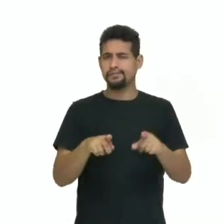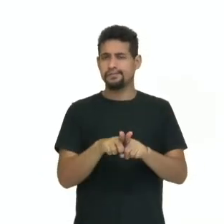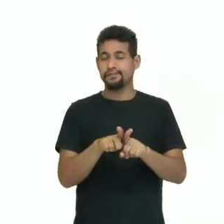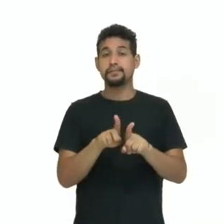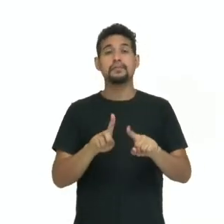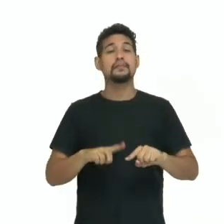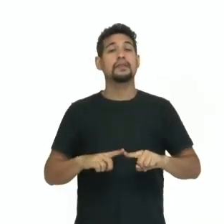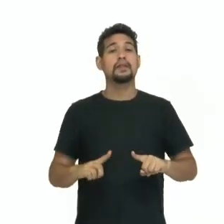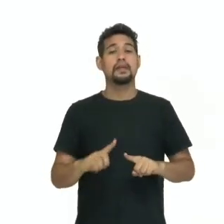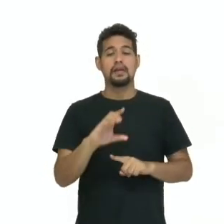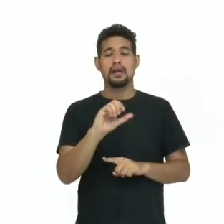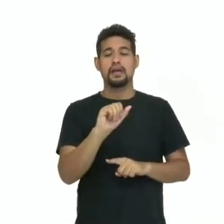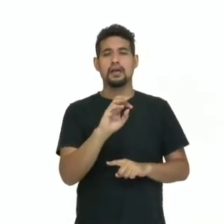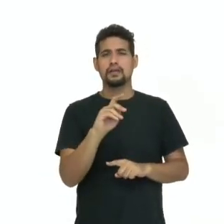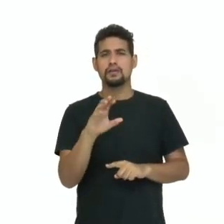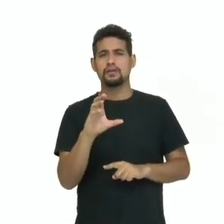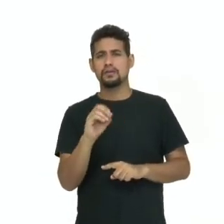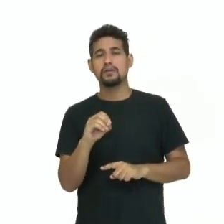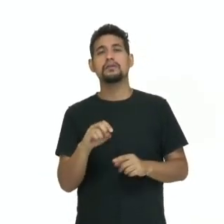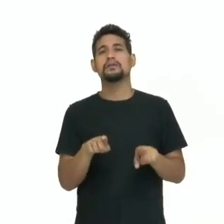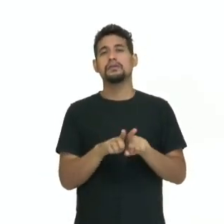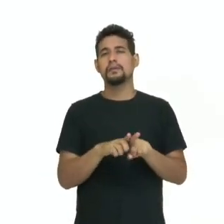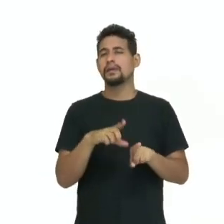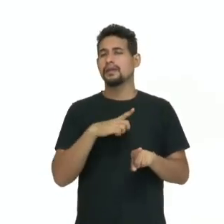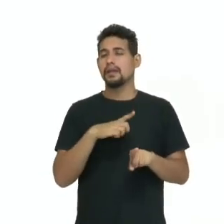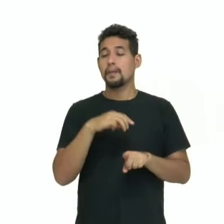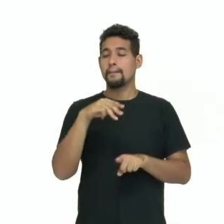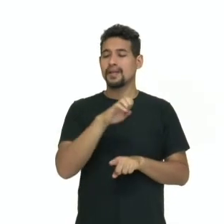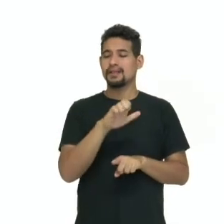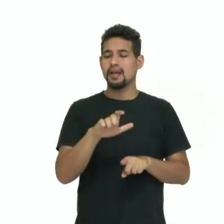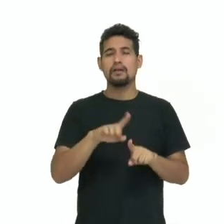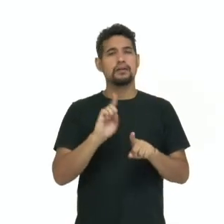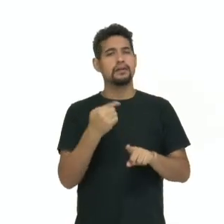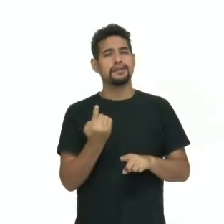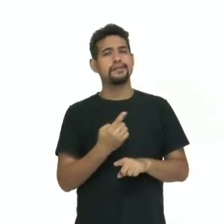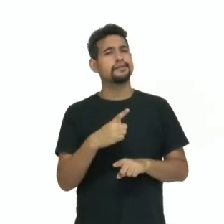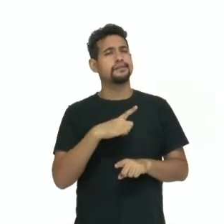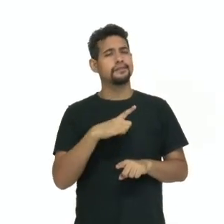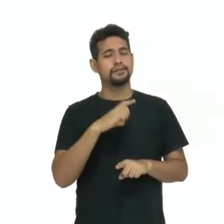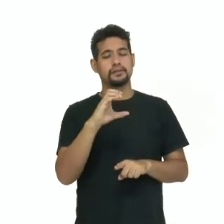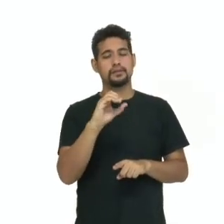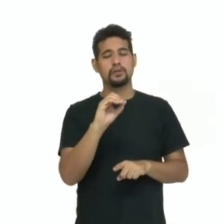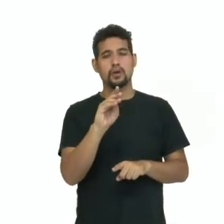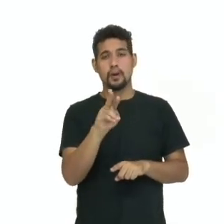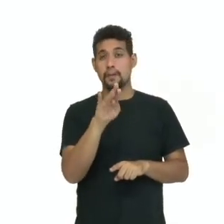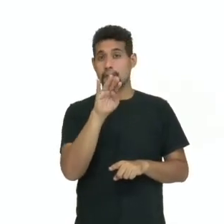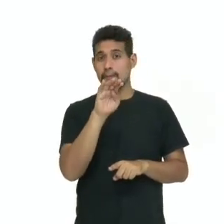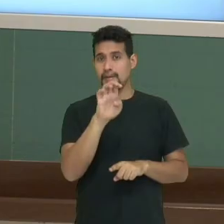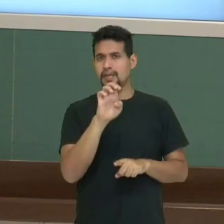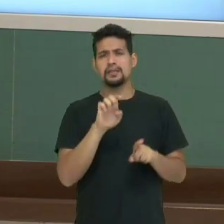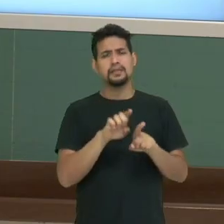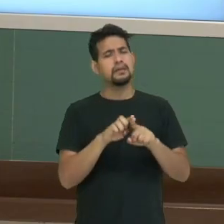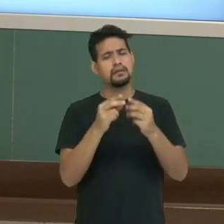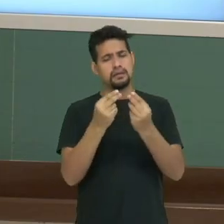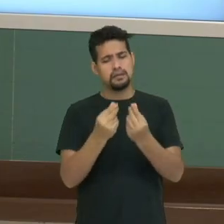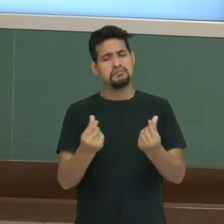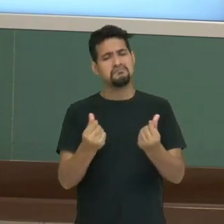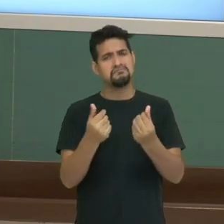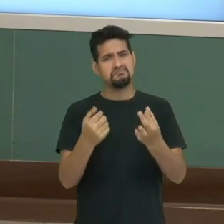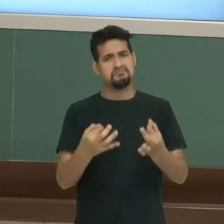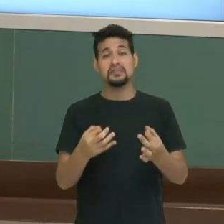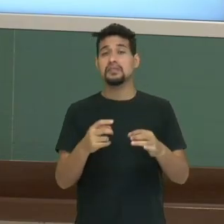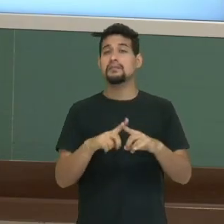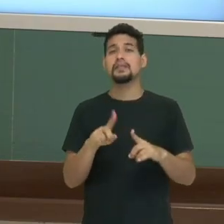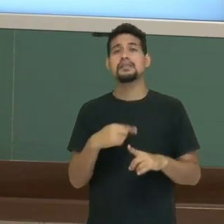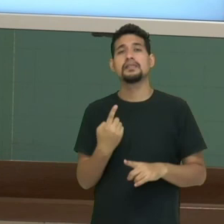No cátodo ocorre a deposição do cobre metálico e aí a gente vai ter o nosso cobre zero aqui, que é o cobre metálico puro. Então a gente